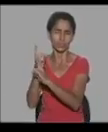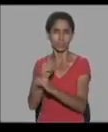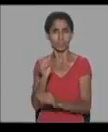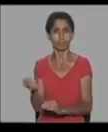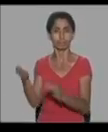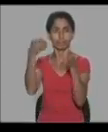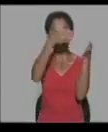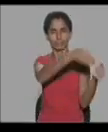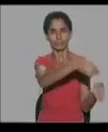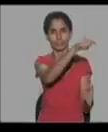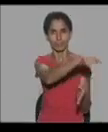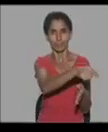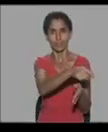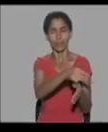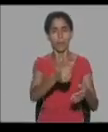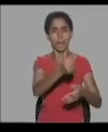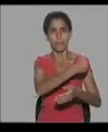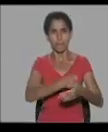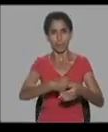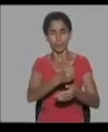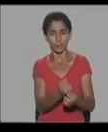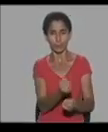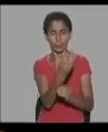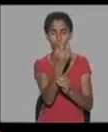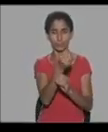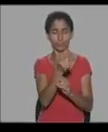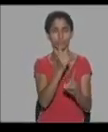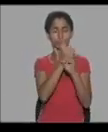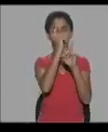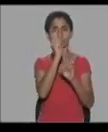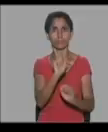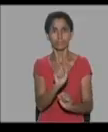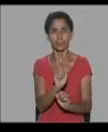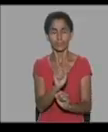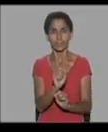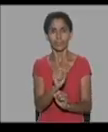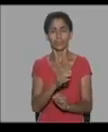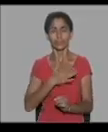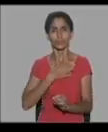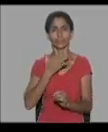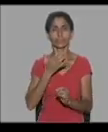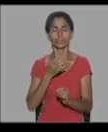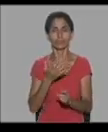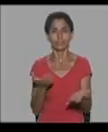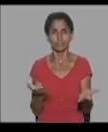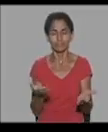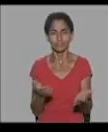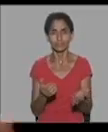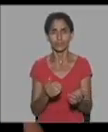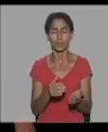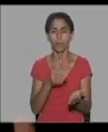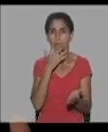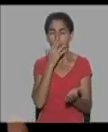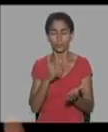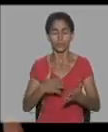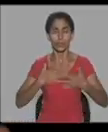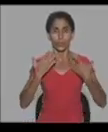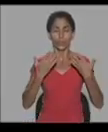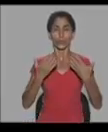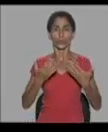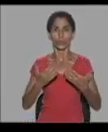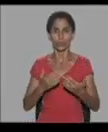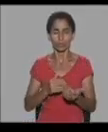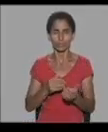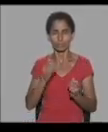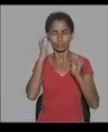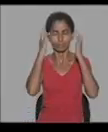Cruz, lá no Panela de Pressão, me deparo com uma coisa que realmente foi um rolo compressor, né, do ponto